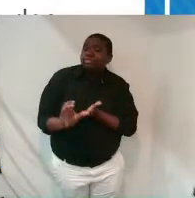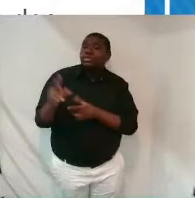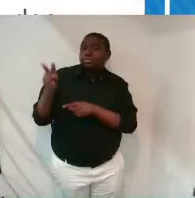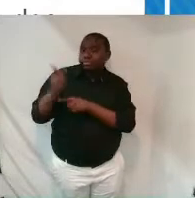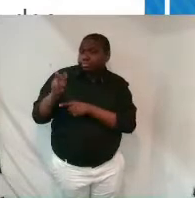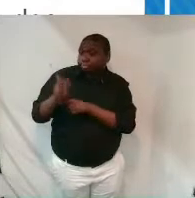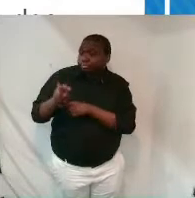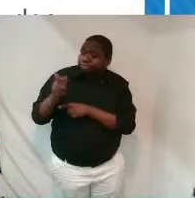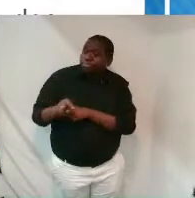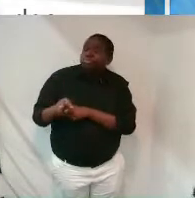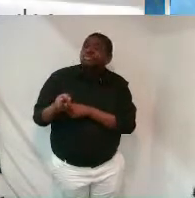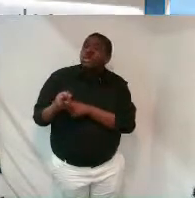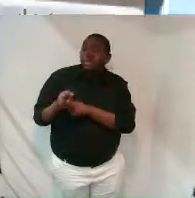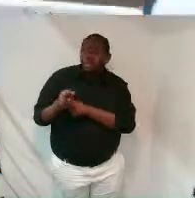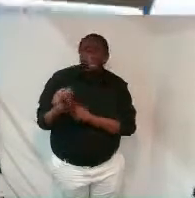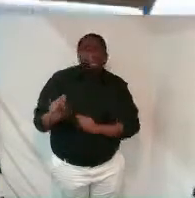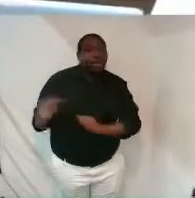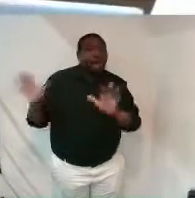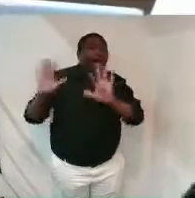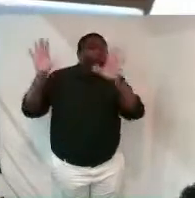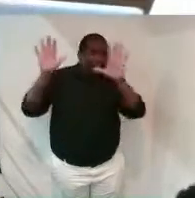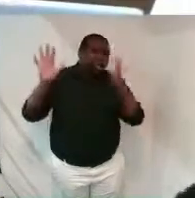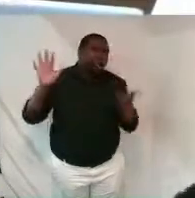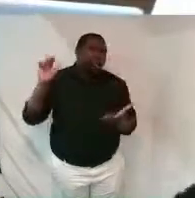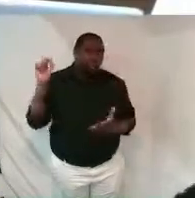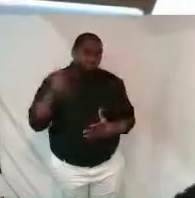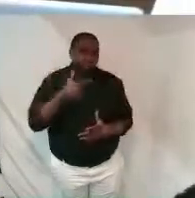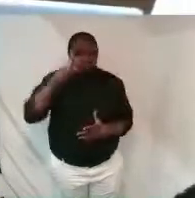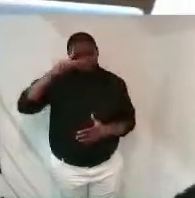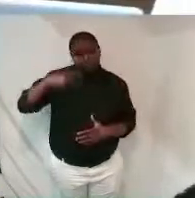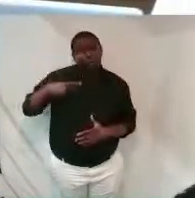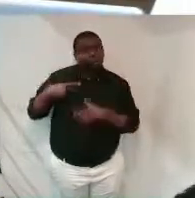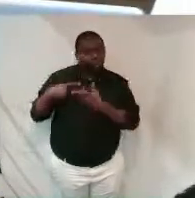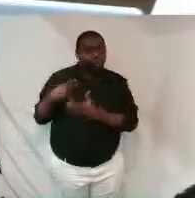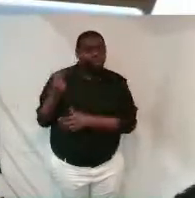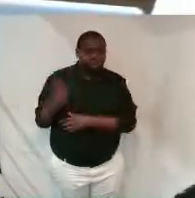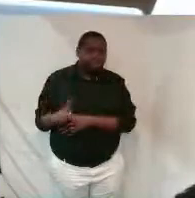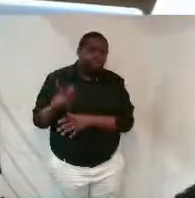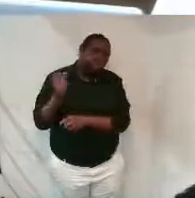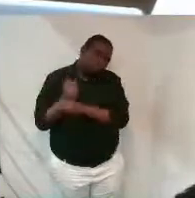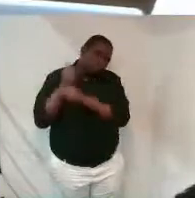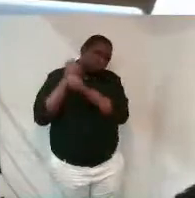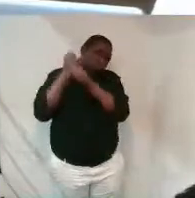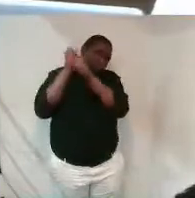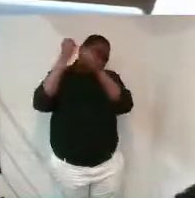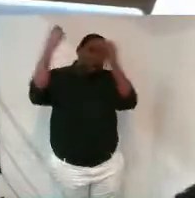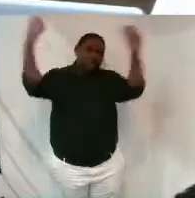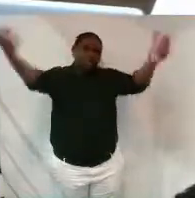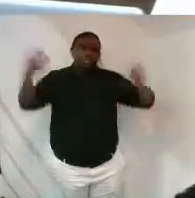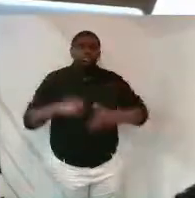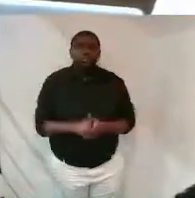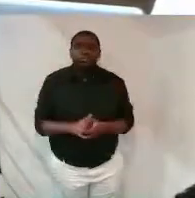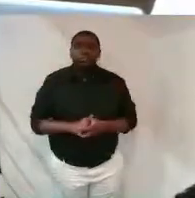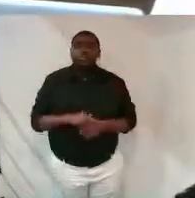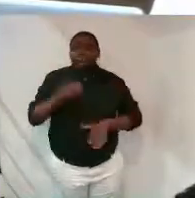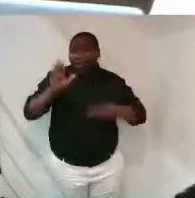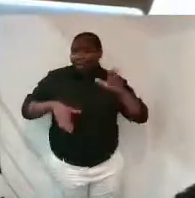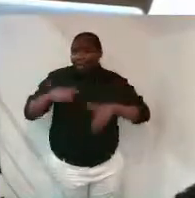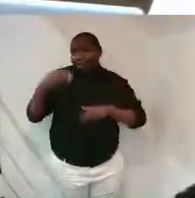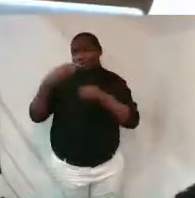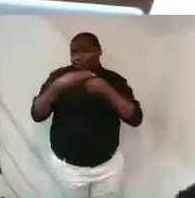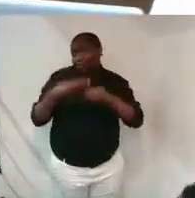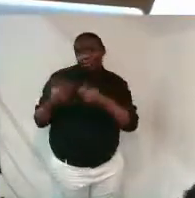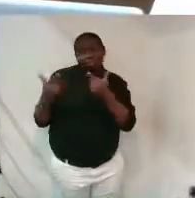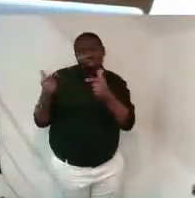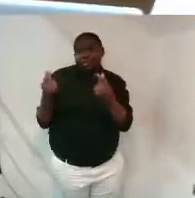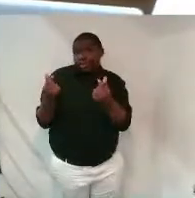desse aterro é muito mais cara do que o próprio investimento de construção, e esse investimento muitos municípios não têm condição de fazer,